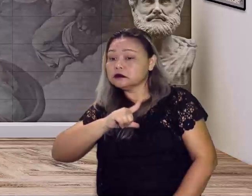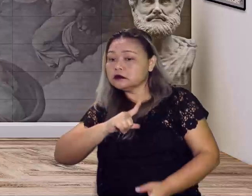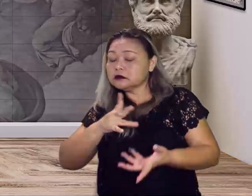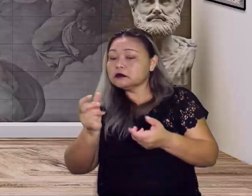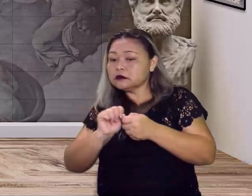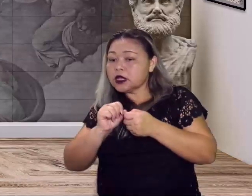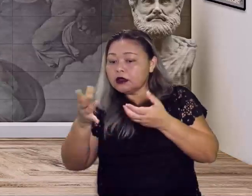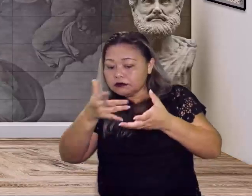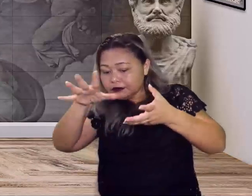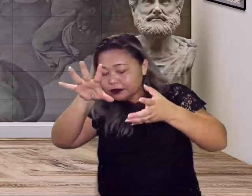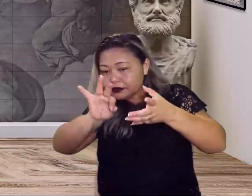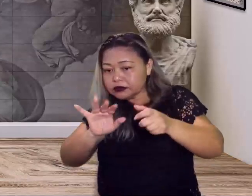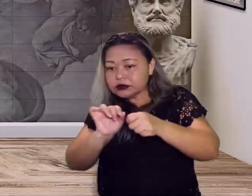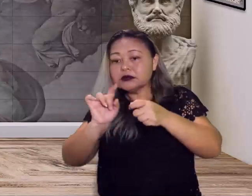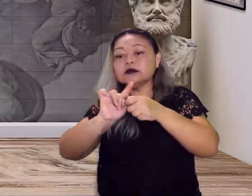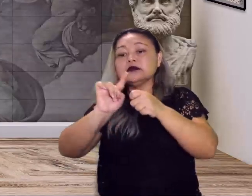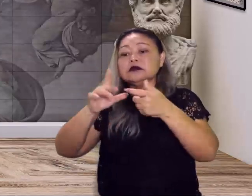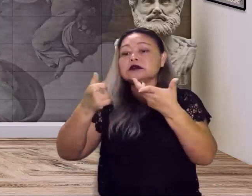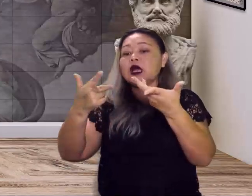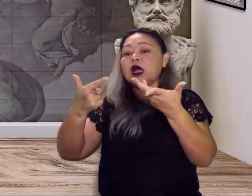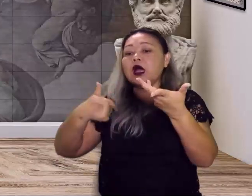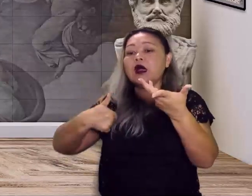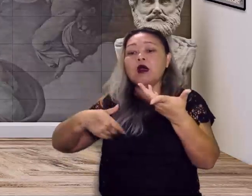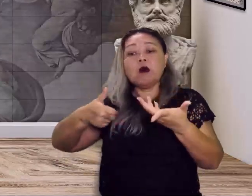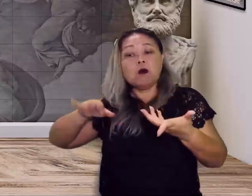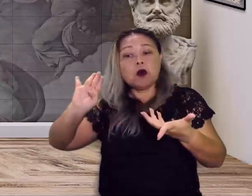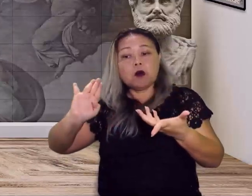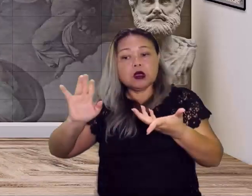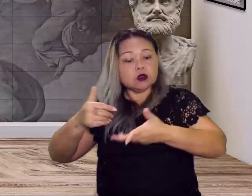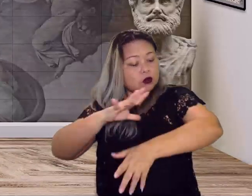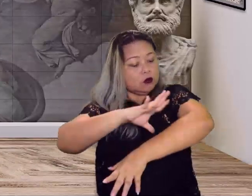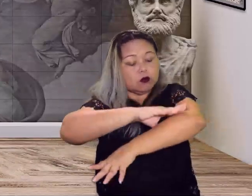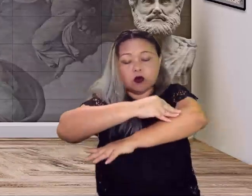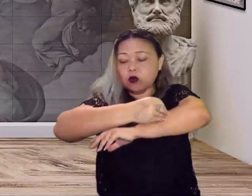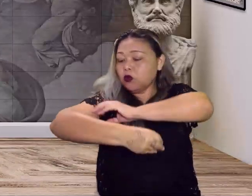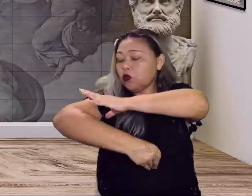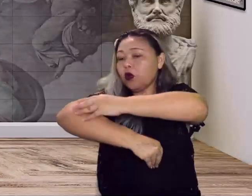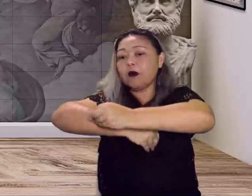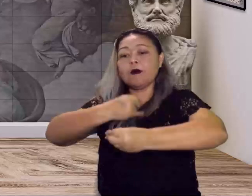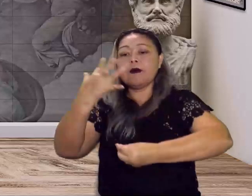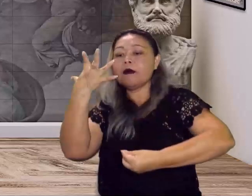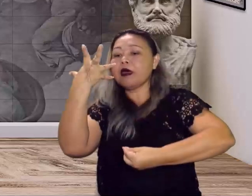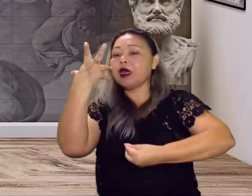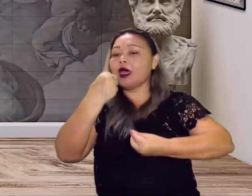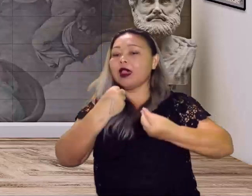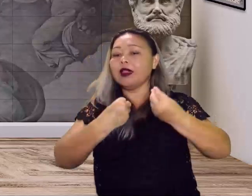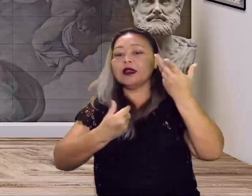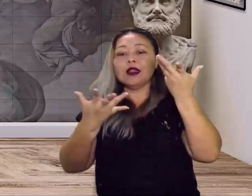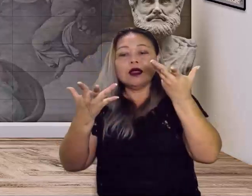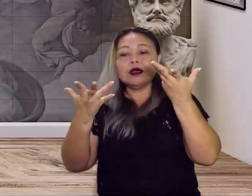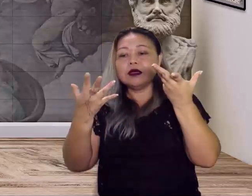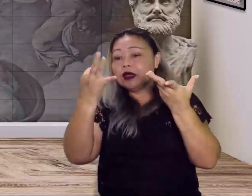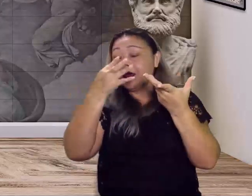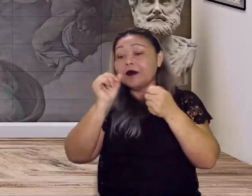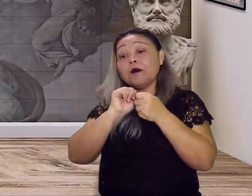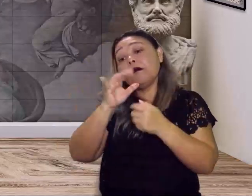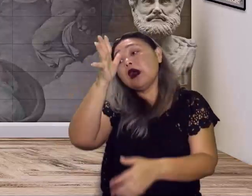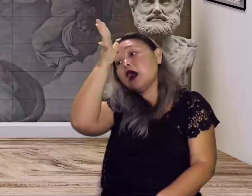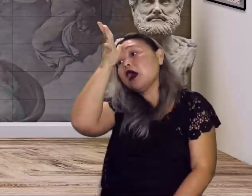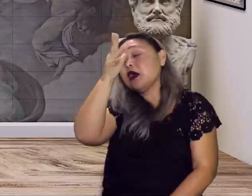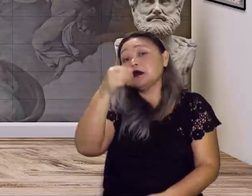que deixaria sua plumagem. A plumagem é as penas, bela, perfeitas, linda e maravilhosa. Mas as galinhas viviam